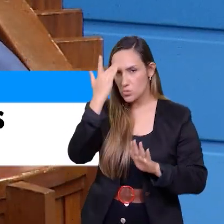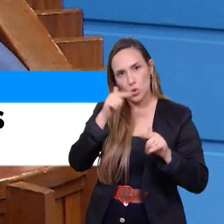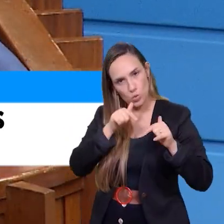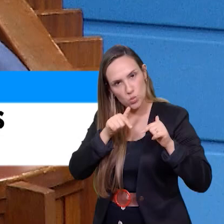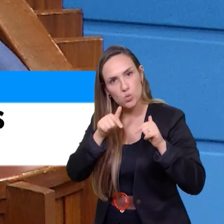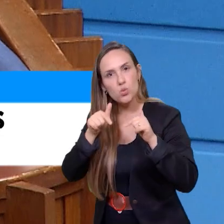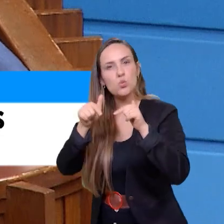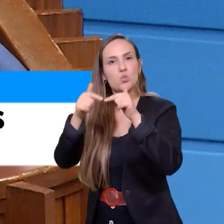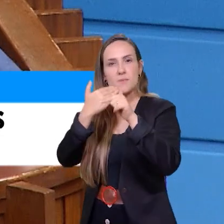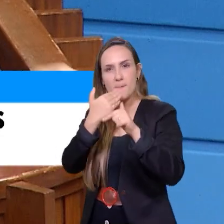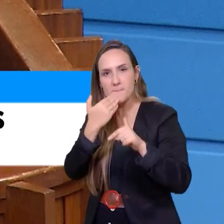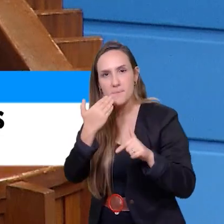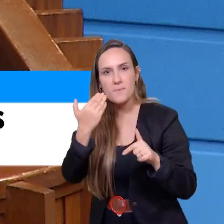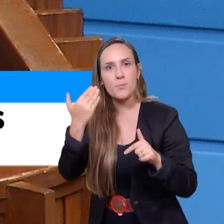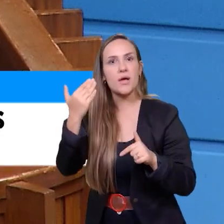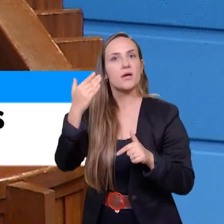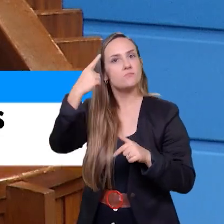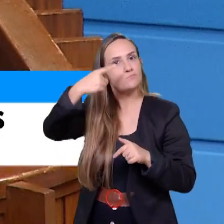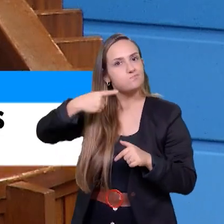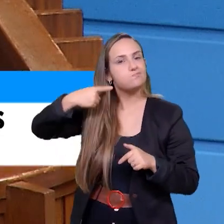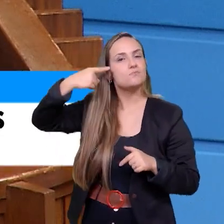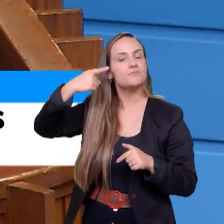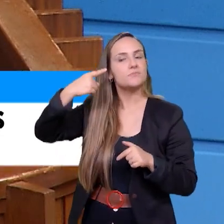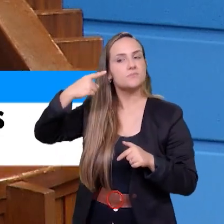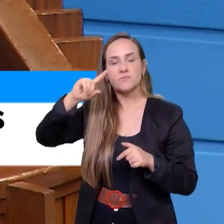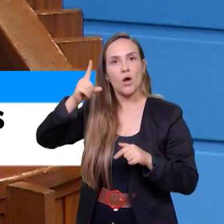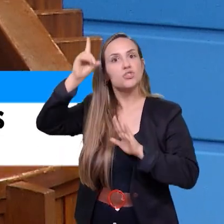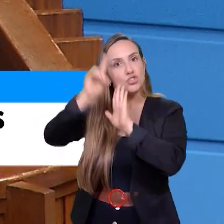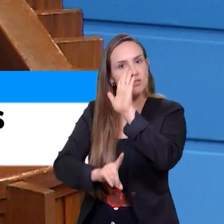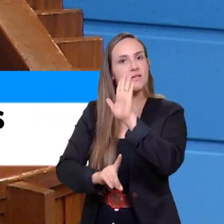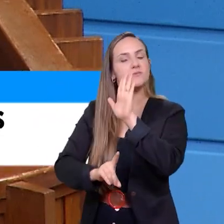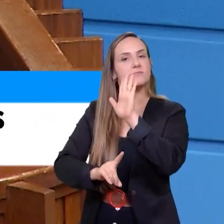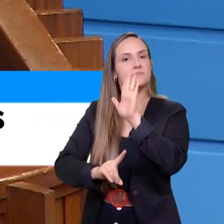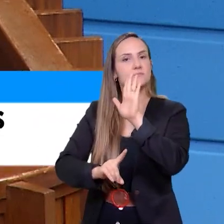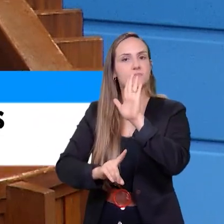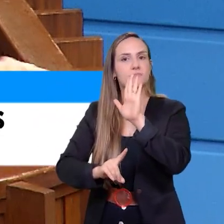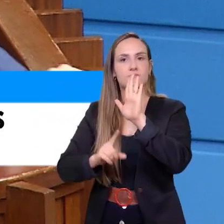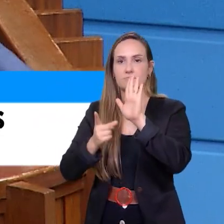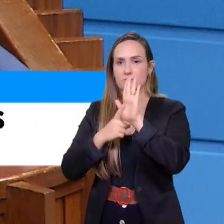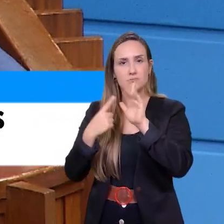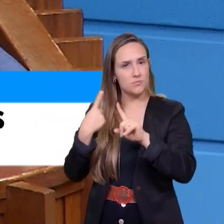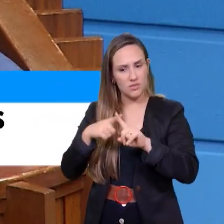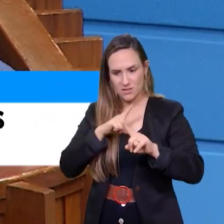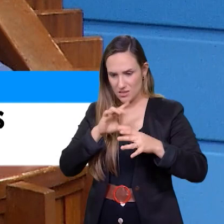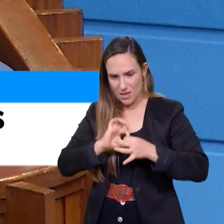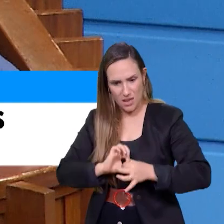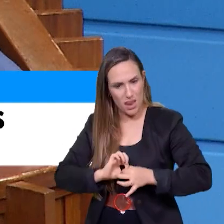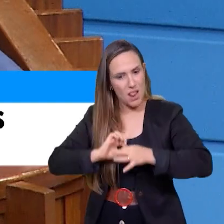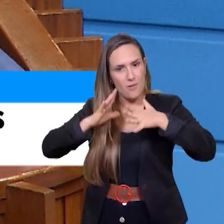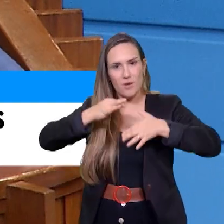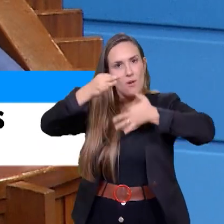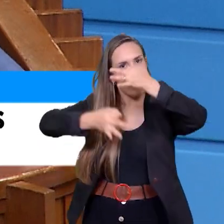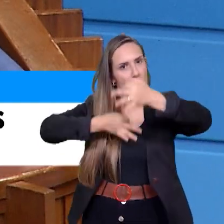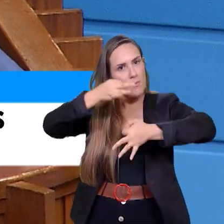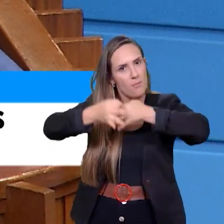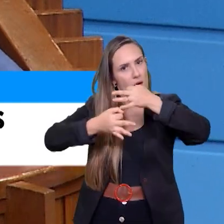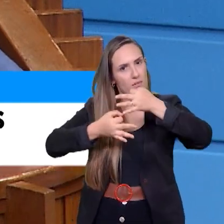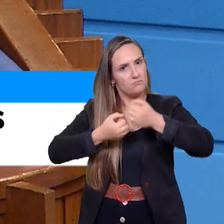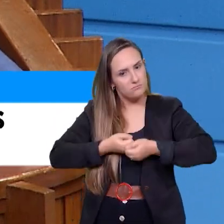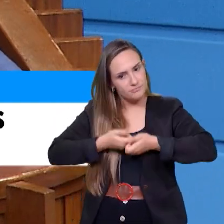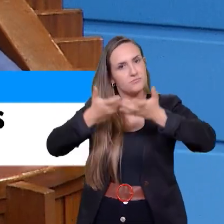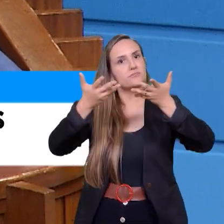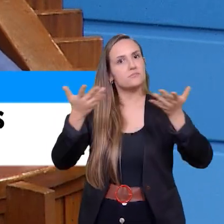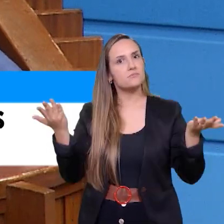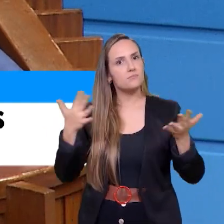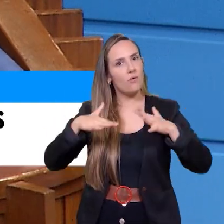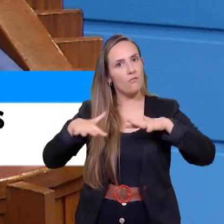rua reivindicando os seus direitos, reivindicando a plenitude do exercício da liberdade de